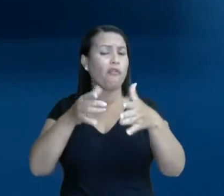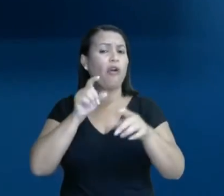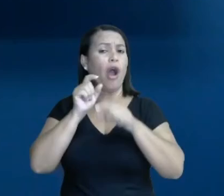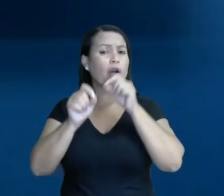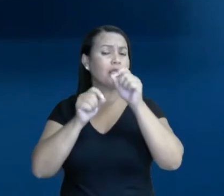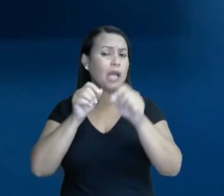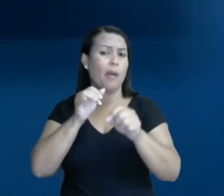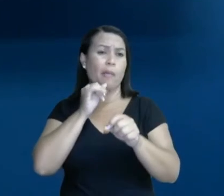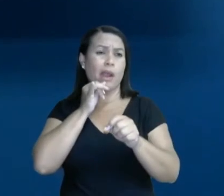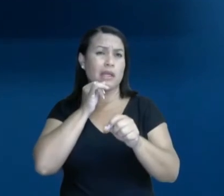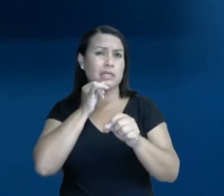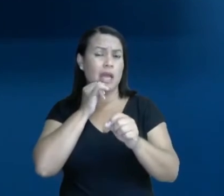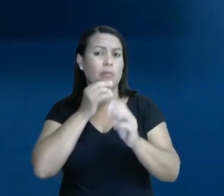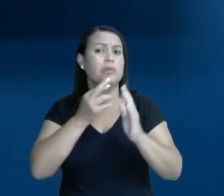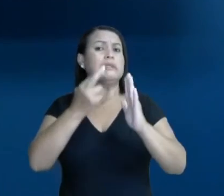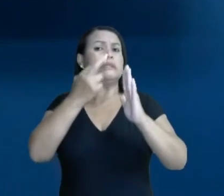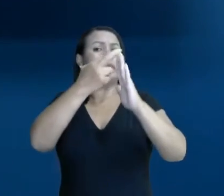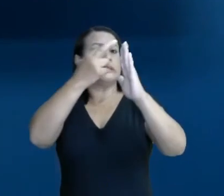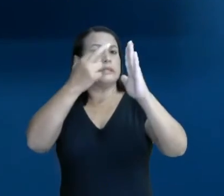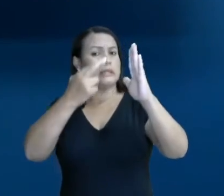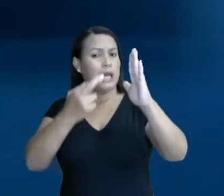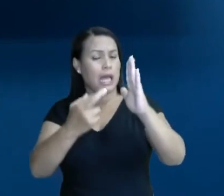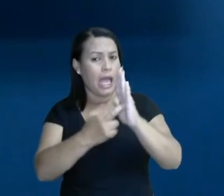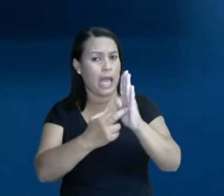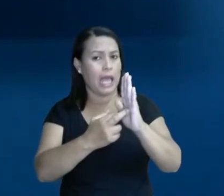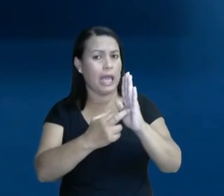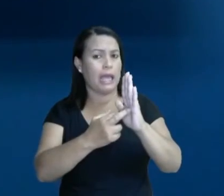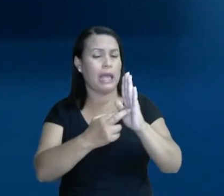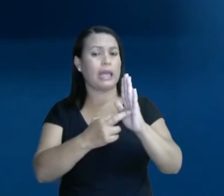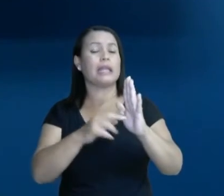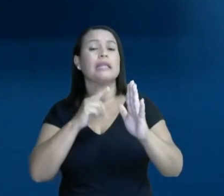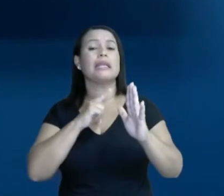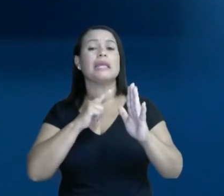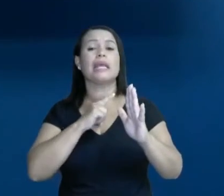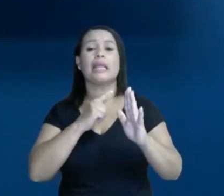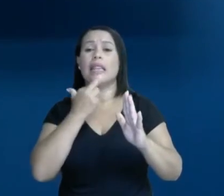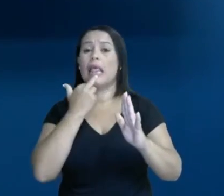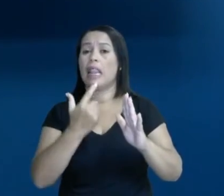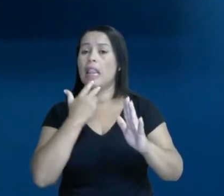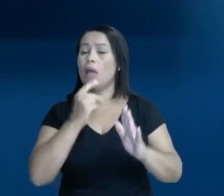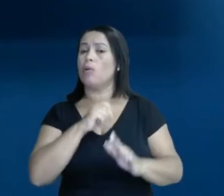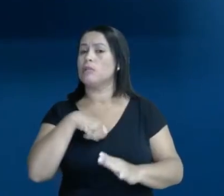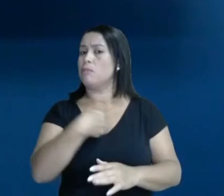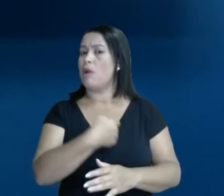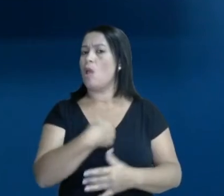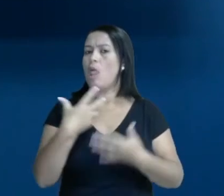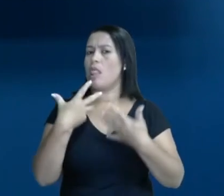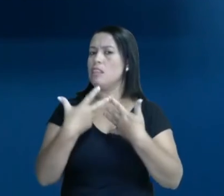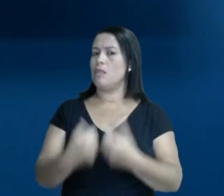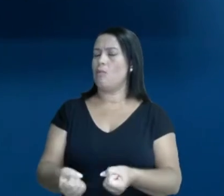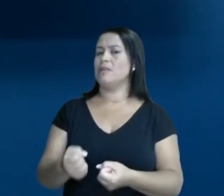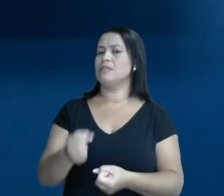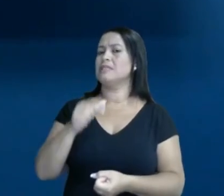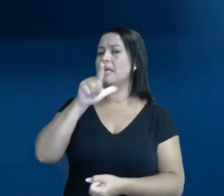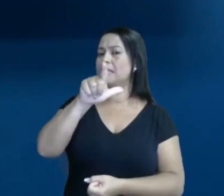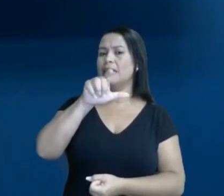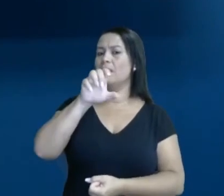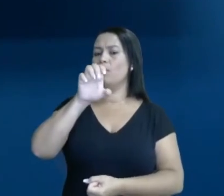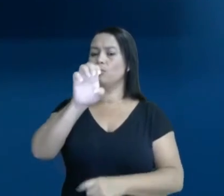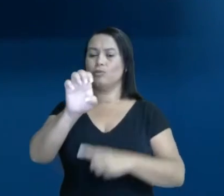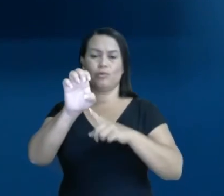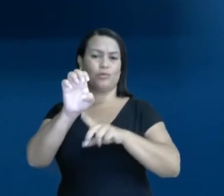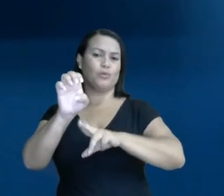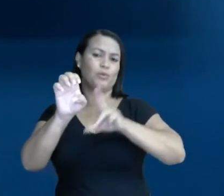dizer assim, normatiza a gramática de língua espanhola, ela não aceita o uso do le no lugar do